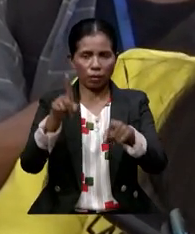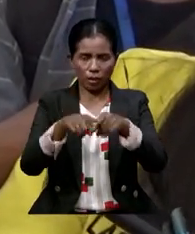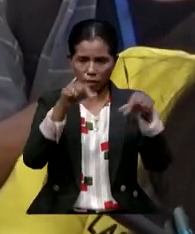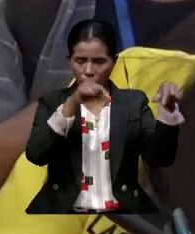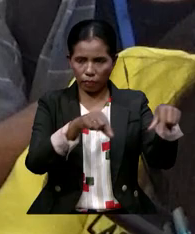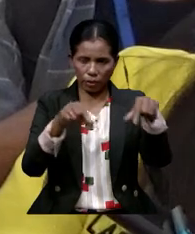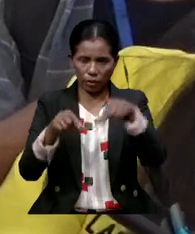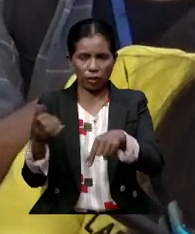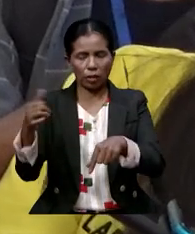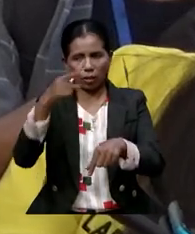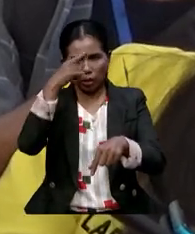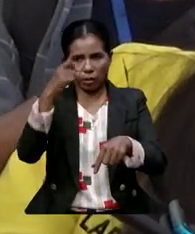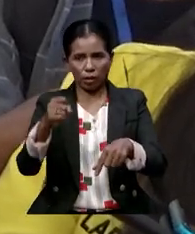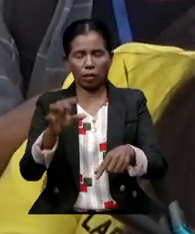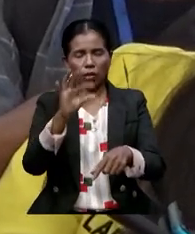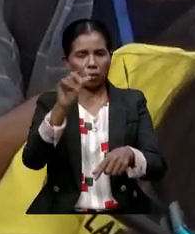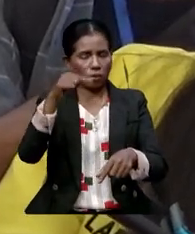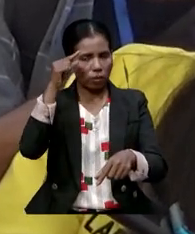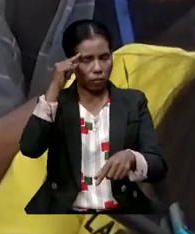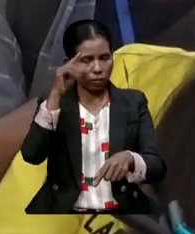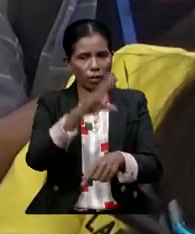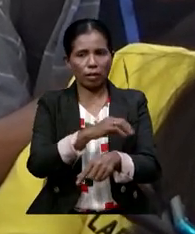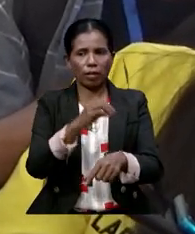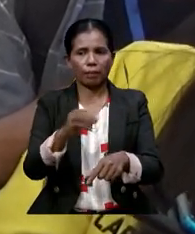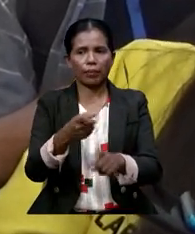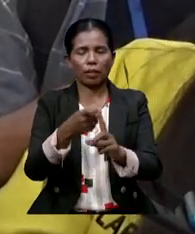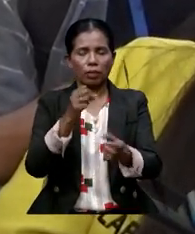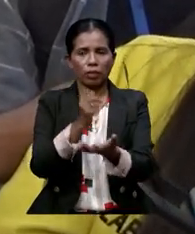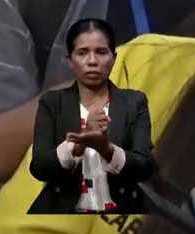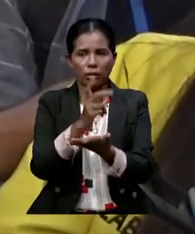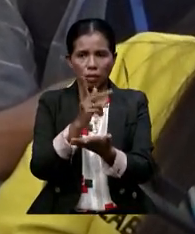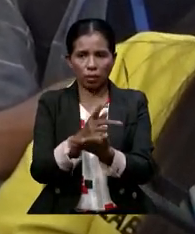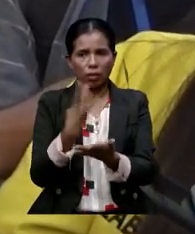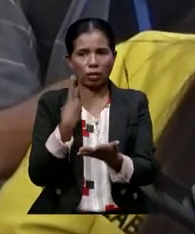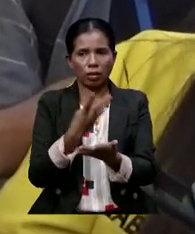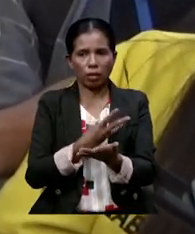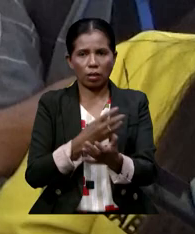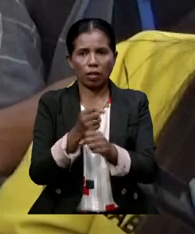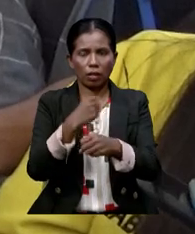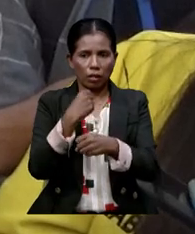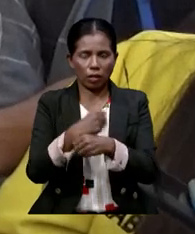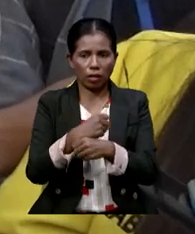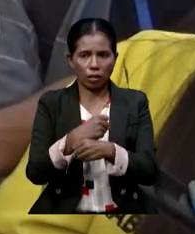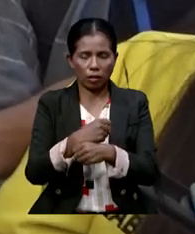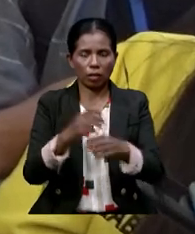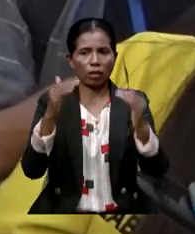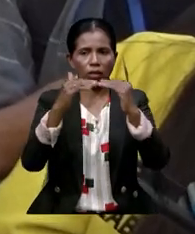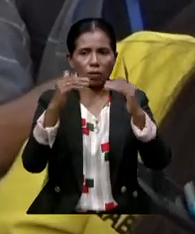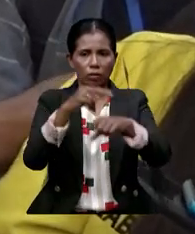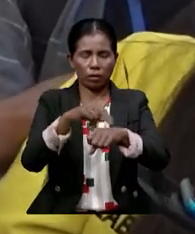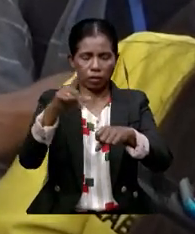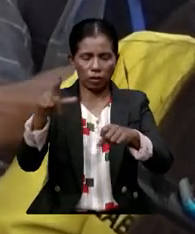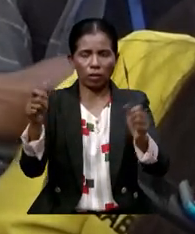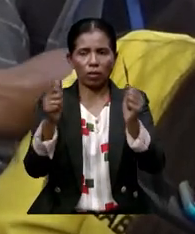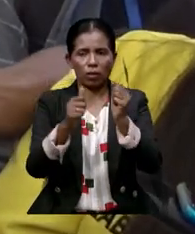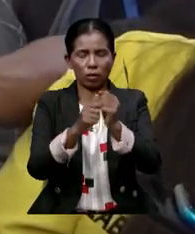deficientes. Então, não é uma no governo constitucional, liu se se acomos, a minha lá, o seminário nacional, né, o